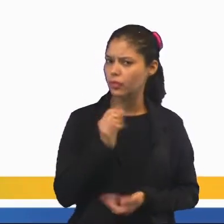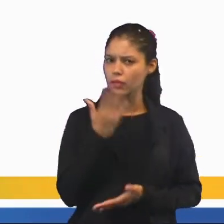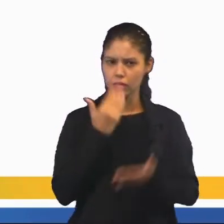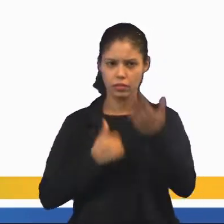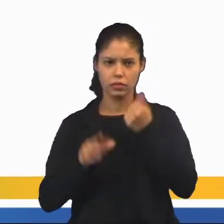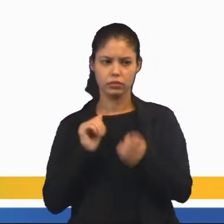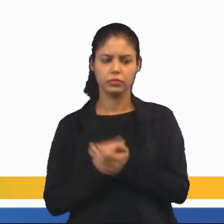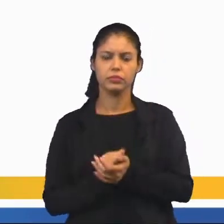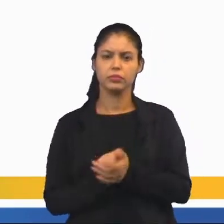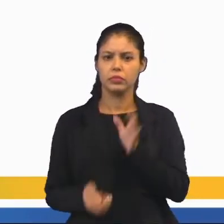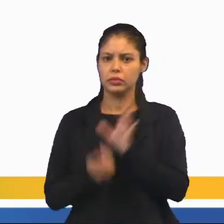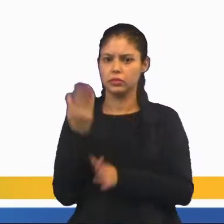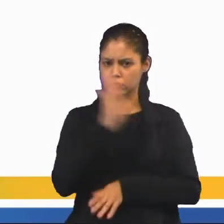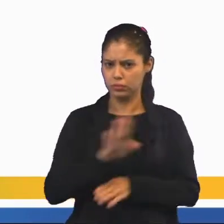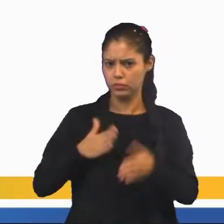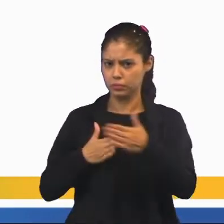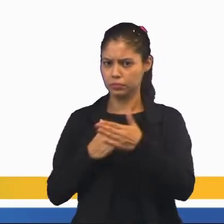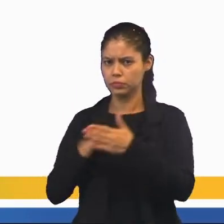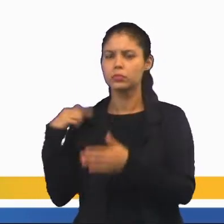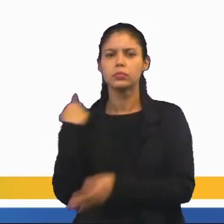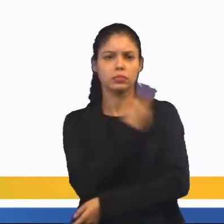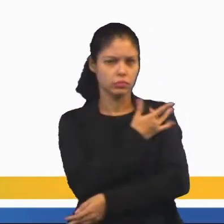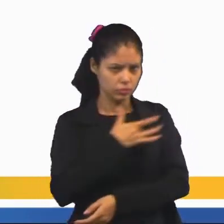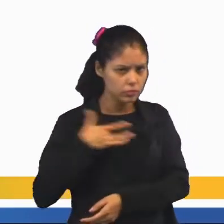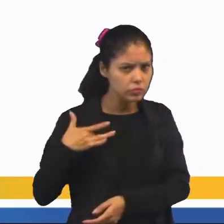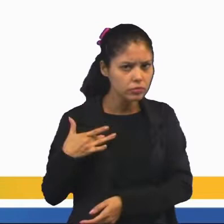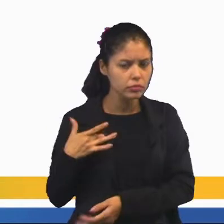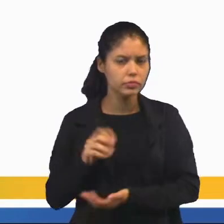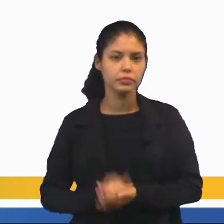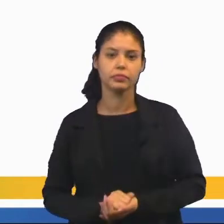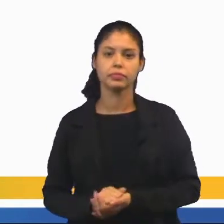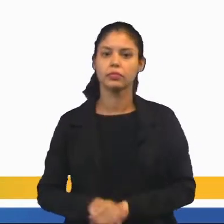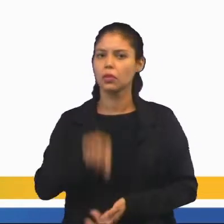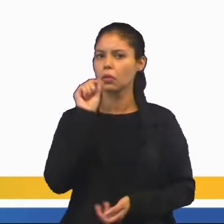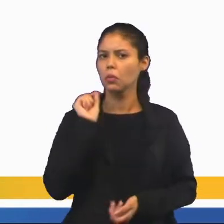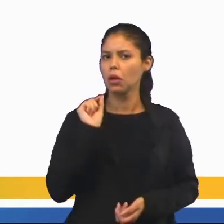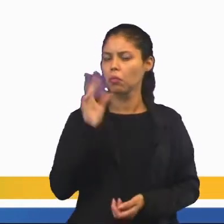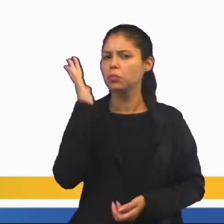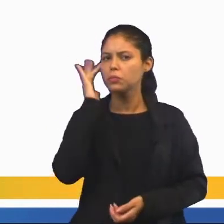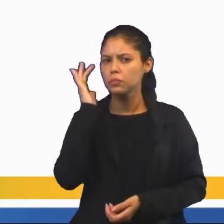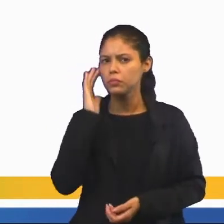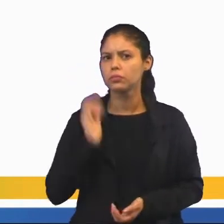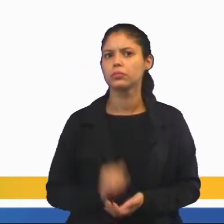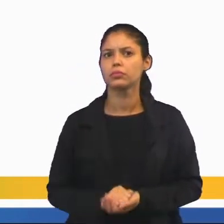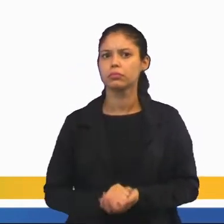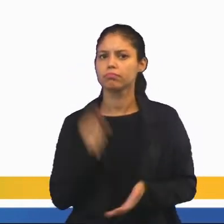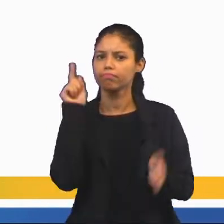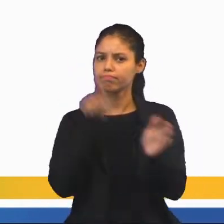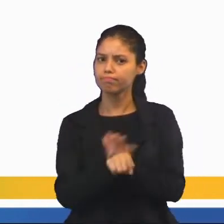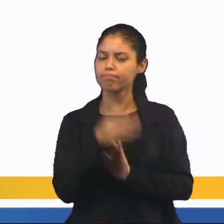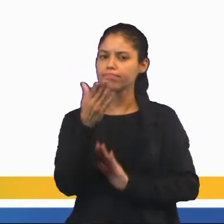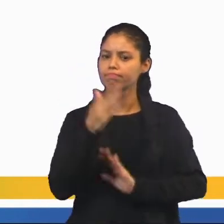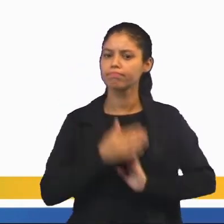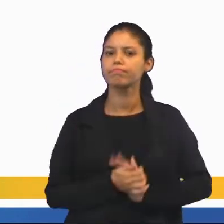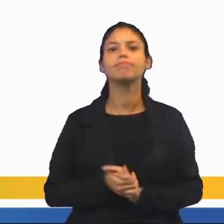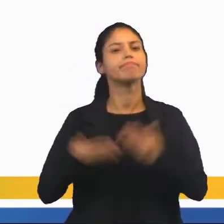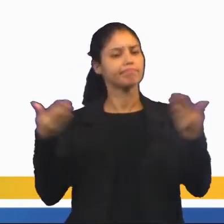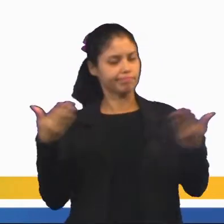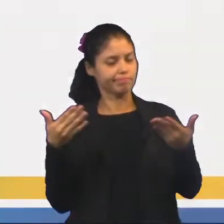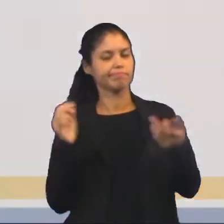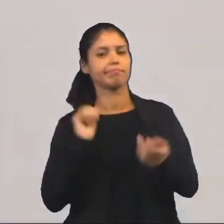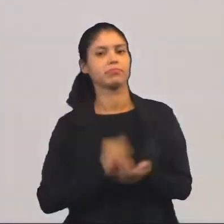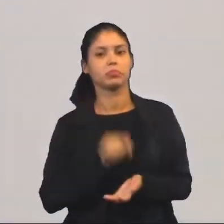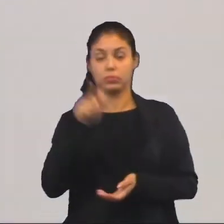Será que os alimentos geram algum impacto em nossa saúde? O que vocês acham, turminha, dessa pergunta que eu estou fazendo a